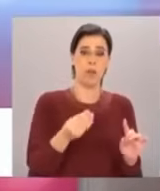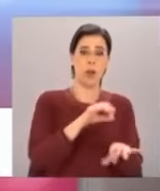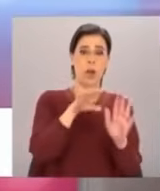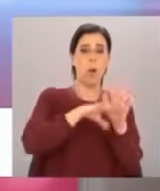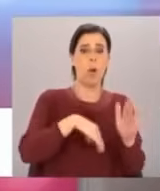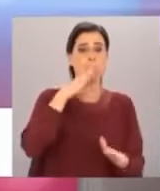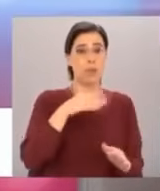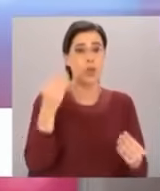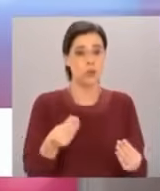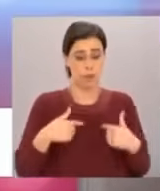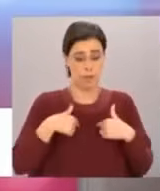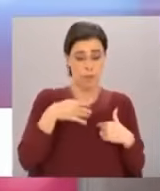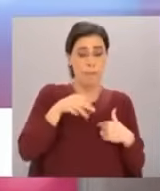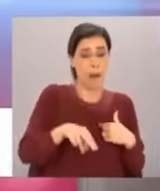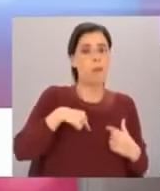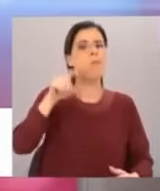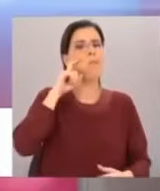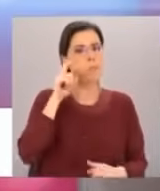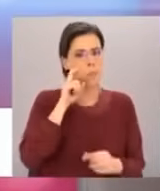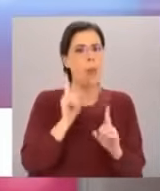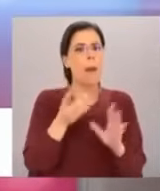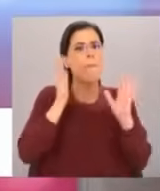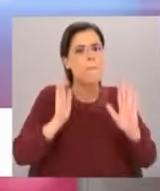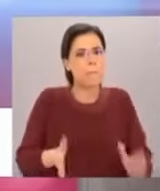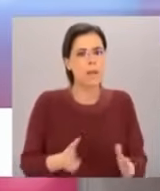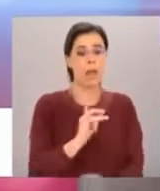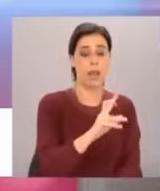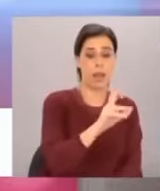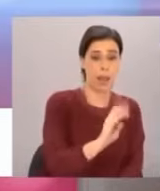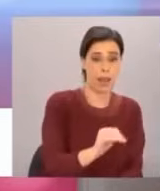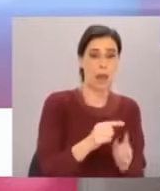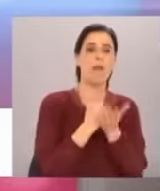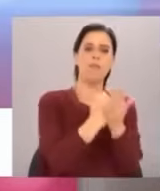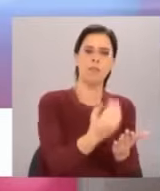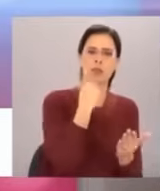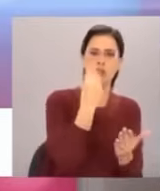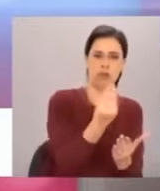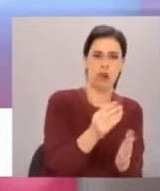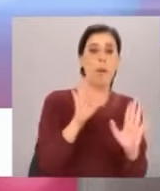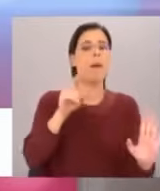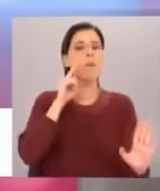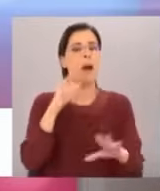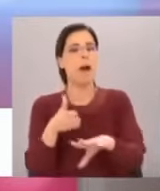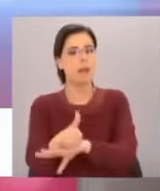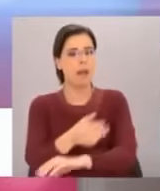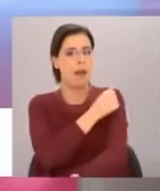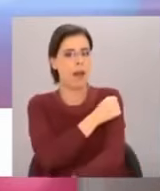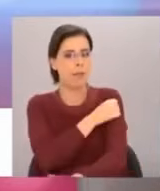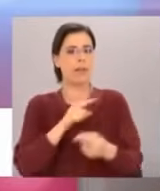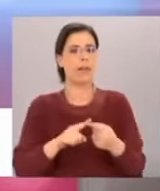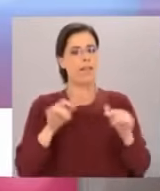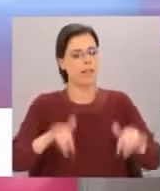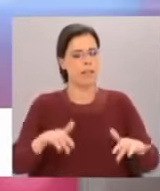não sabe porque idade jovem o pano tem de facto também definir precisamos não só de através do a apoiar os jovens mas também garantir o seu acesso à habitação